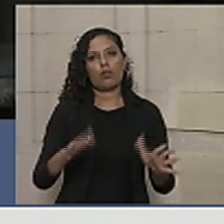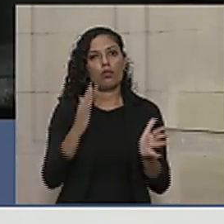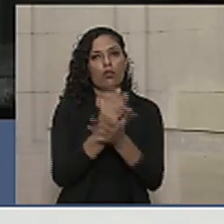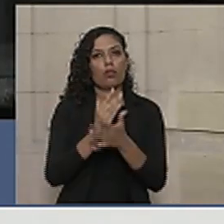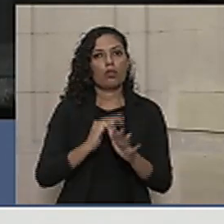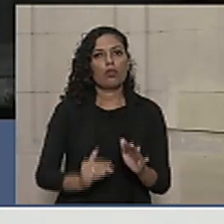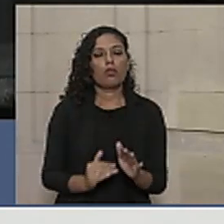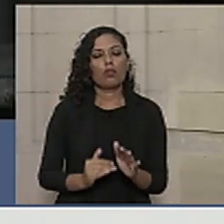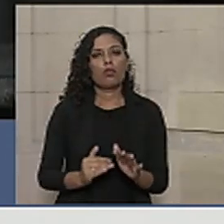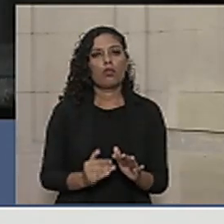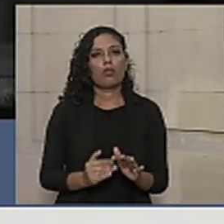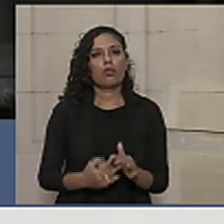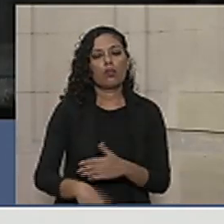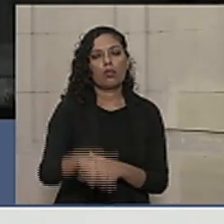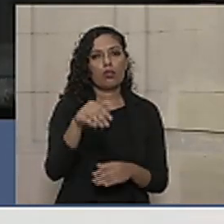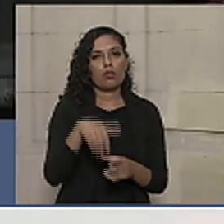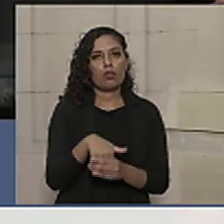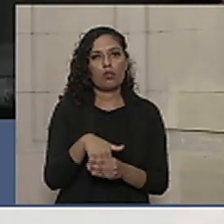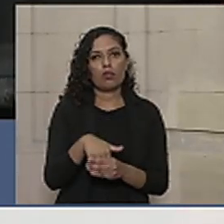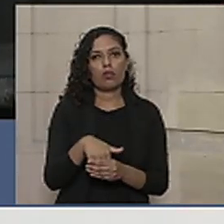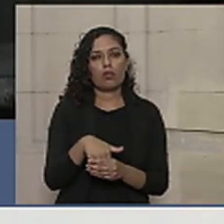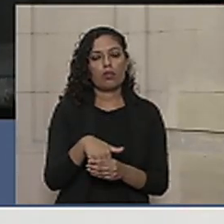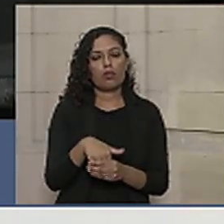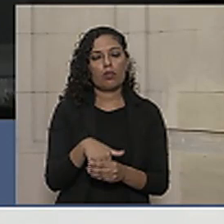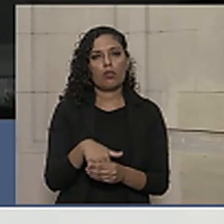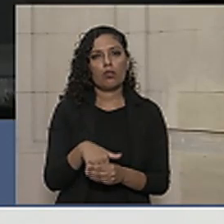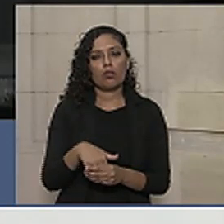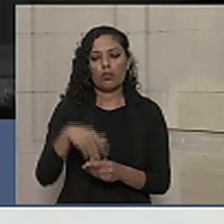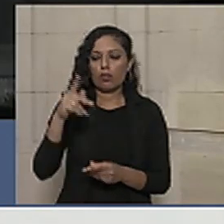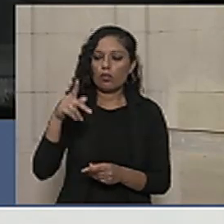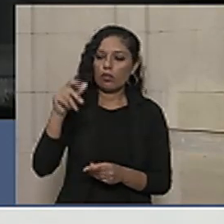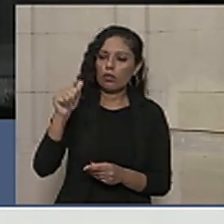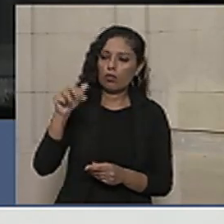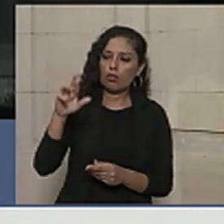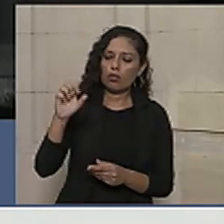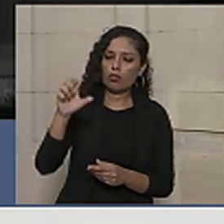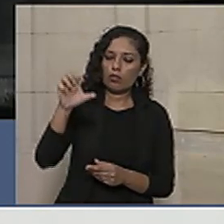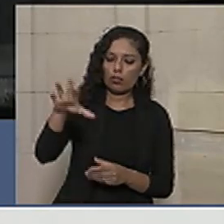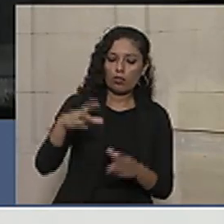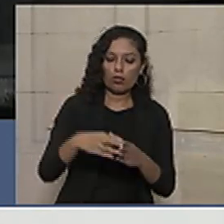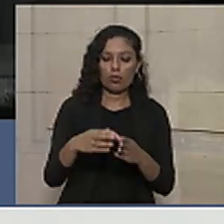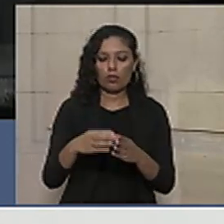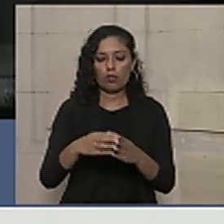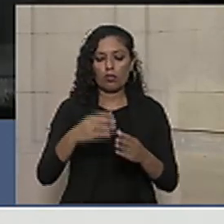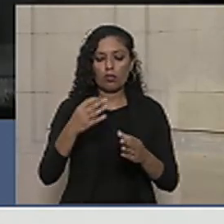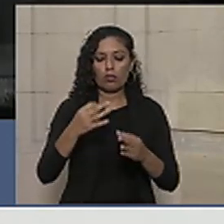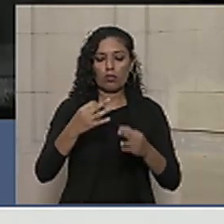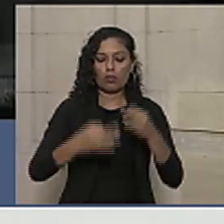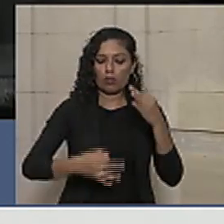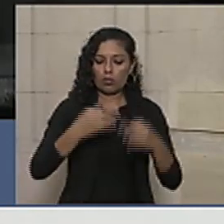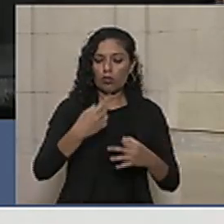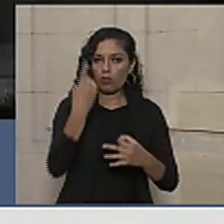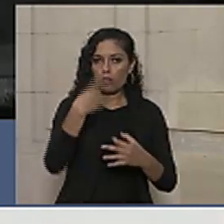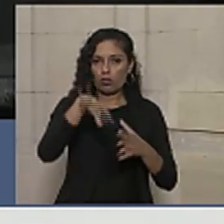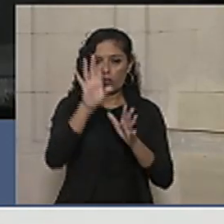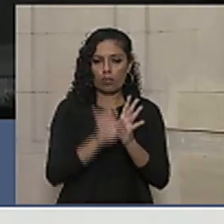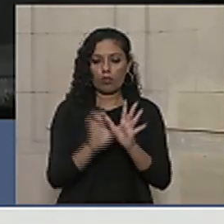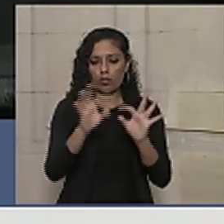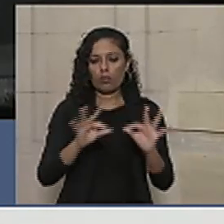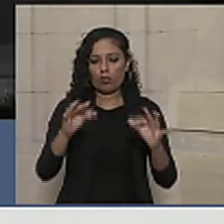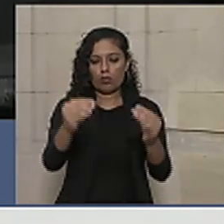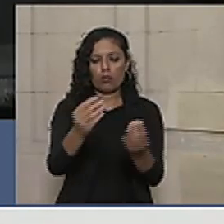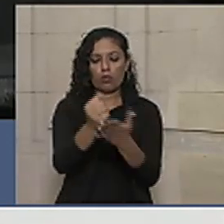encerra a discussão. Em votação, o parecer da Comissão de Constituição e Justiça. É uma emenda. Os senhores que aprovam nesse como estão aprovados.